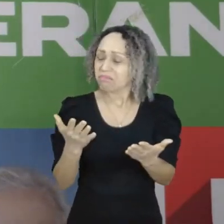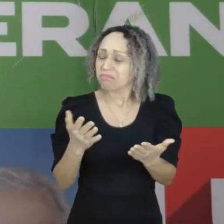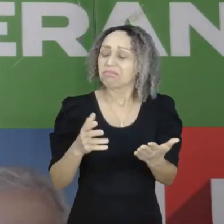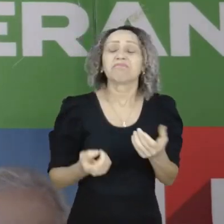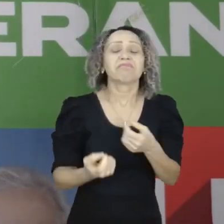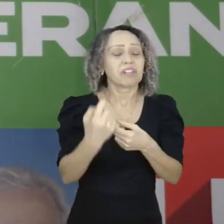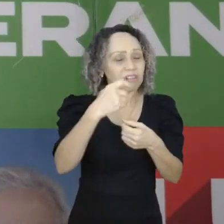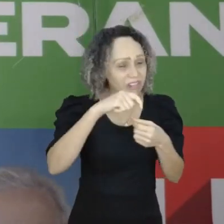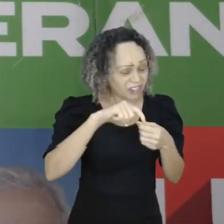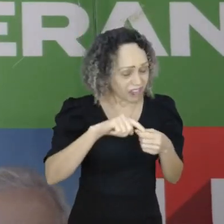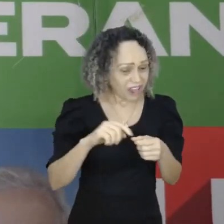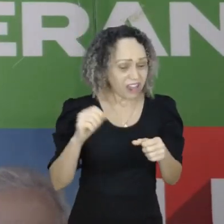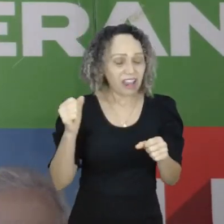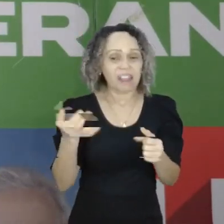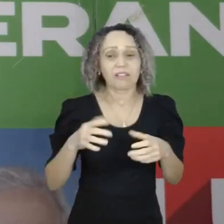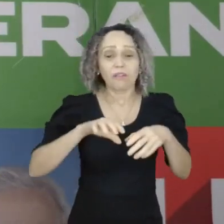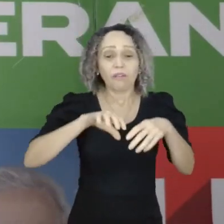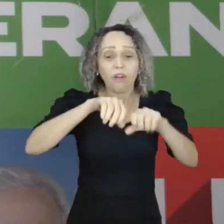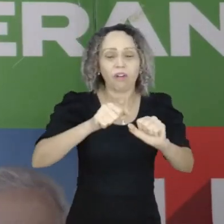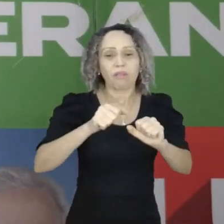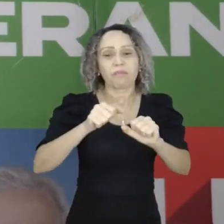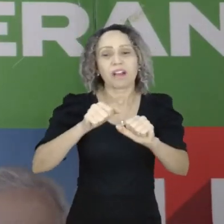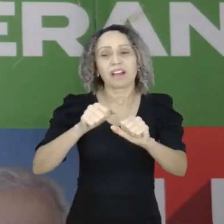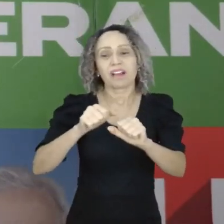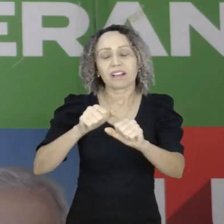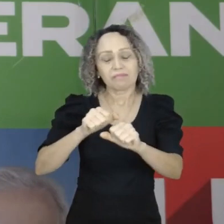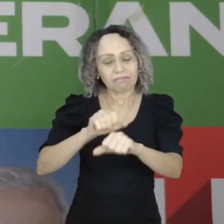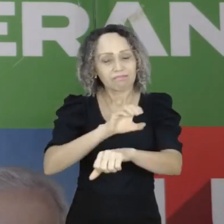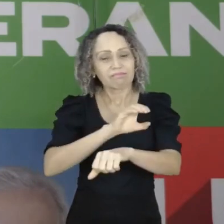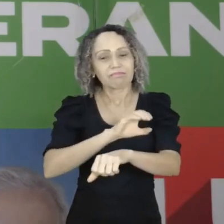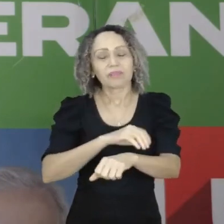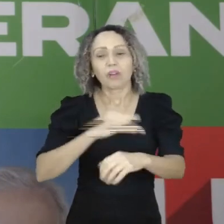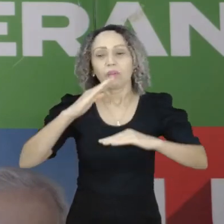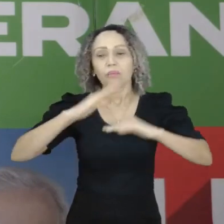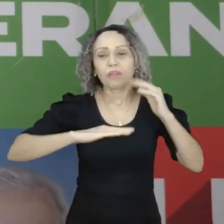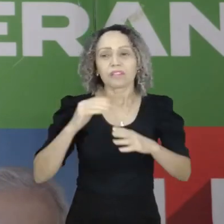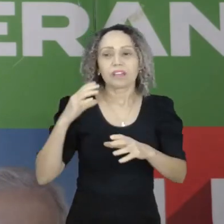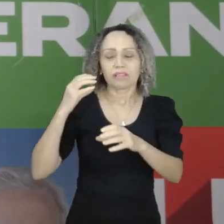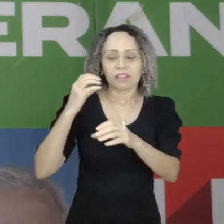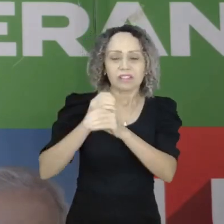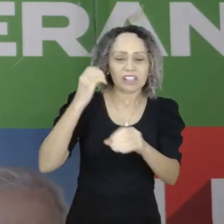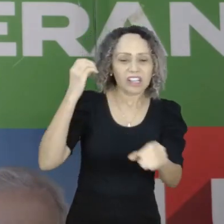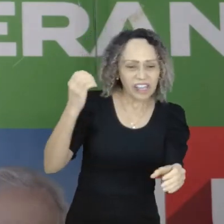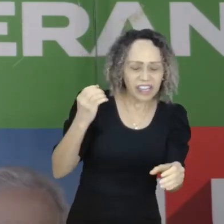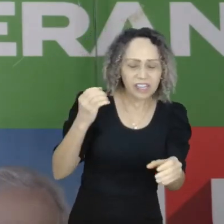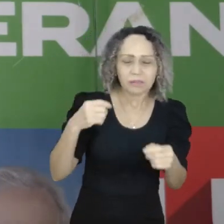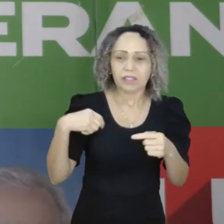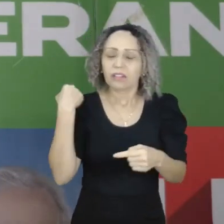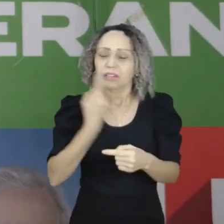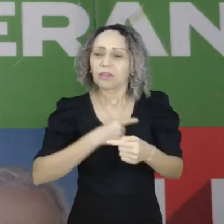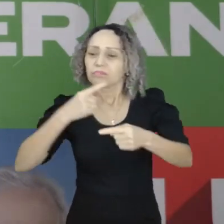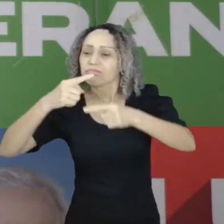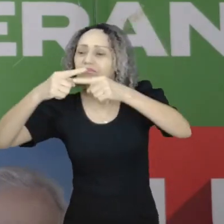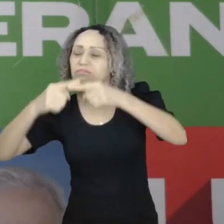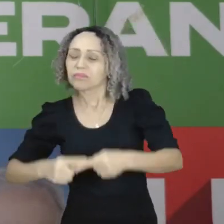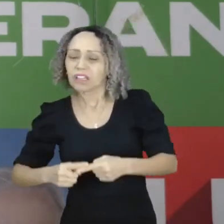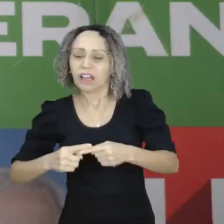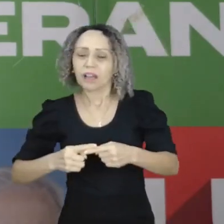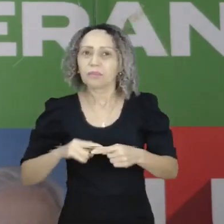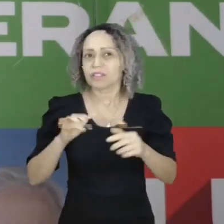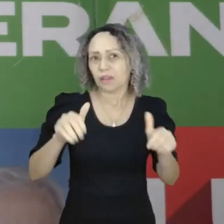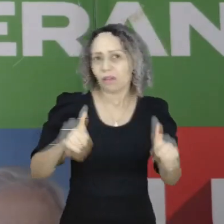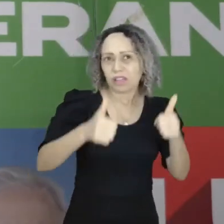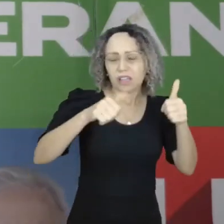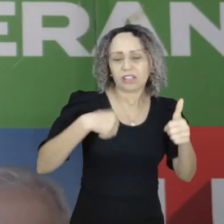engenharia para que a gente possa disputar na qualidade dos nossos produtos, disputar com o mercado internacional. O